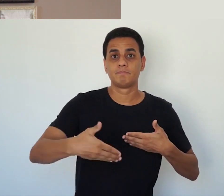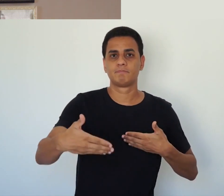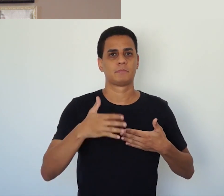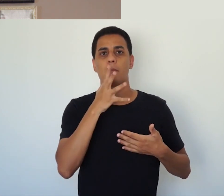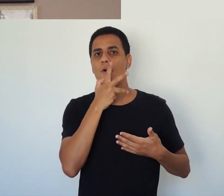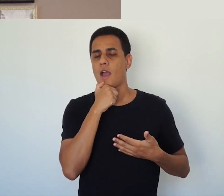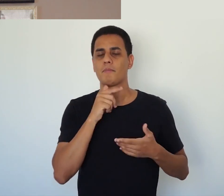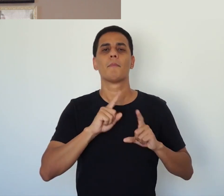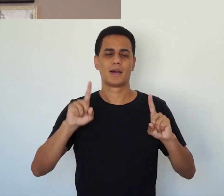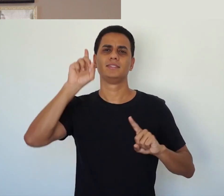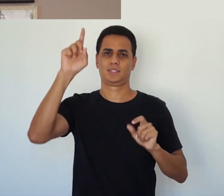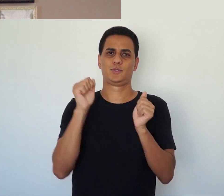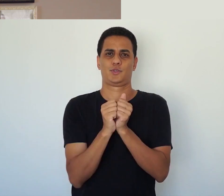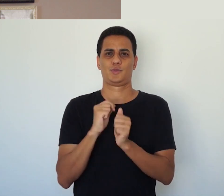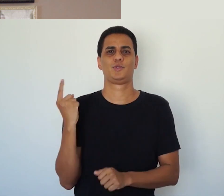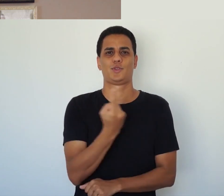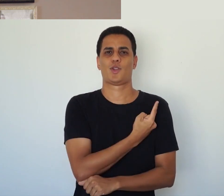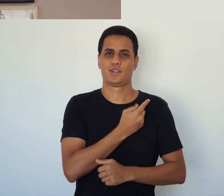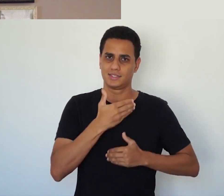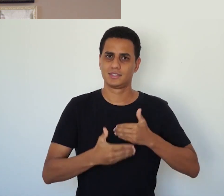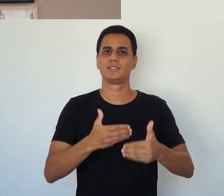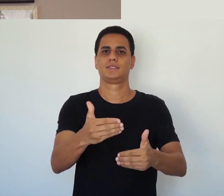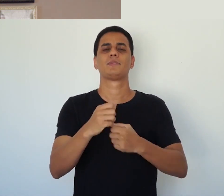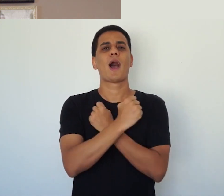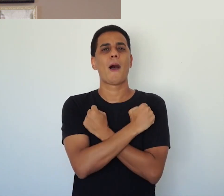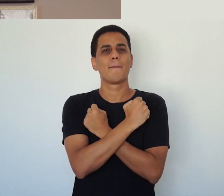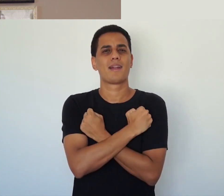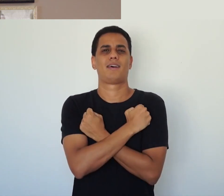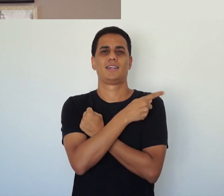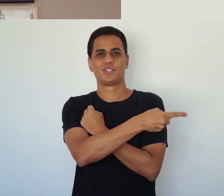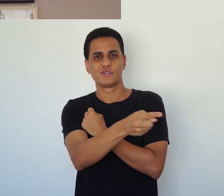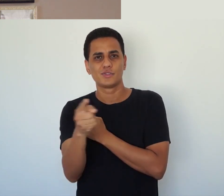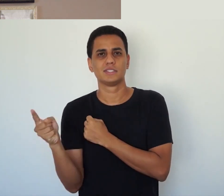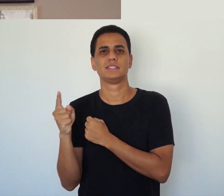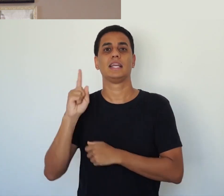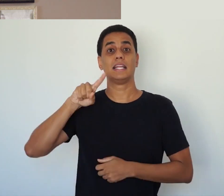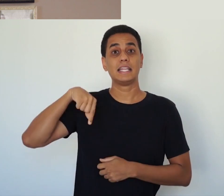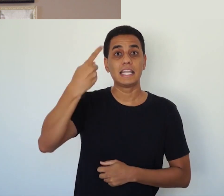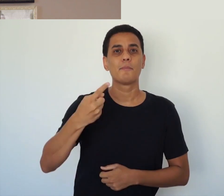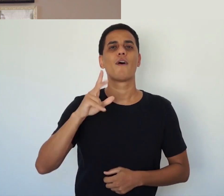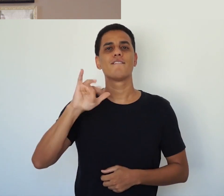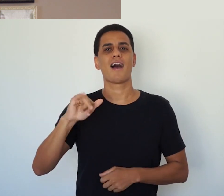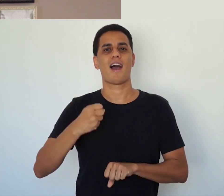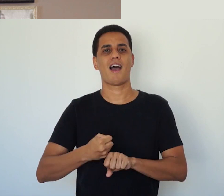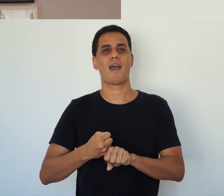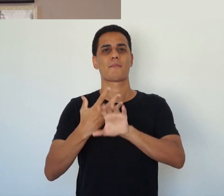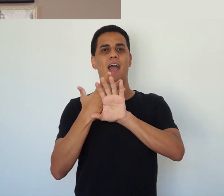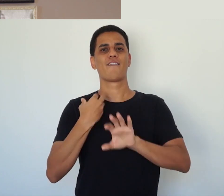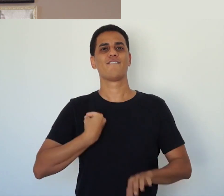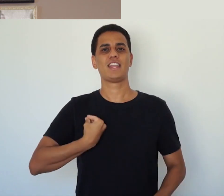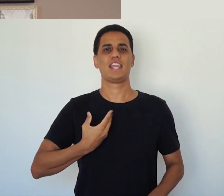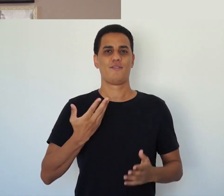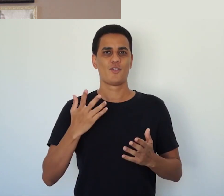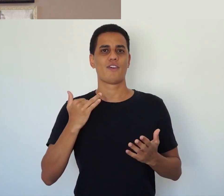não sabemos quanto tempo isso vai demorar, mas nós sabemos que Deus estará conosco em toda essa jornada. Um grande abraço